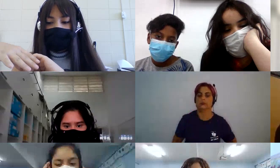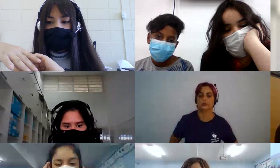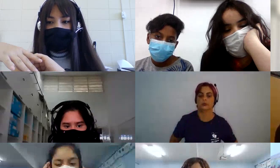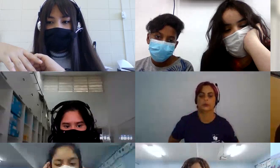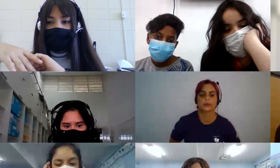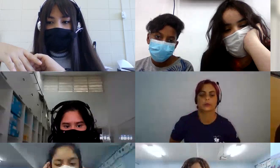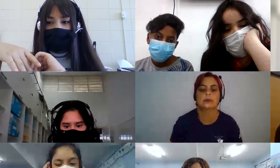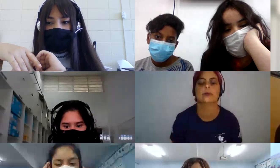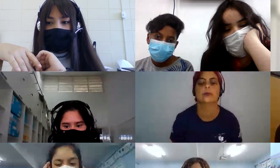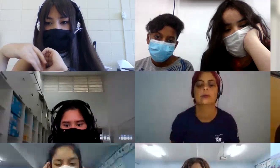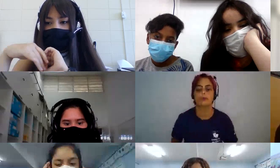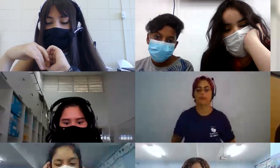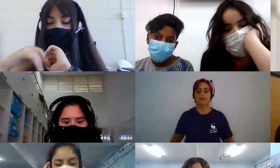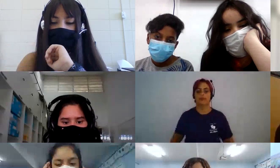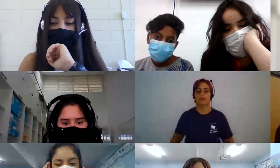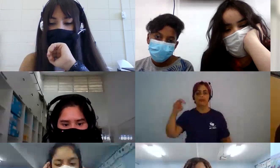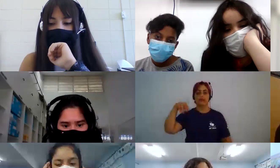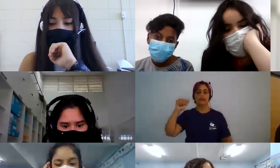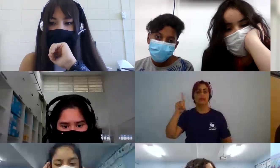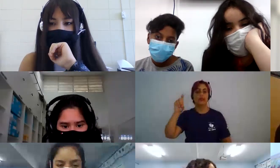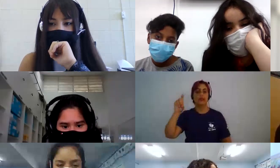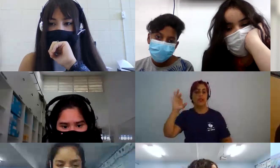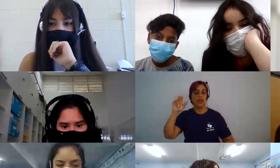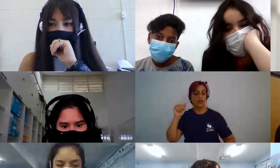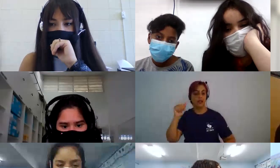Nádia, como é que você ajuda uma amiga tua que tá com